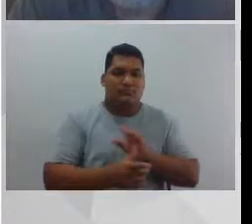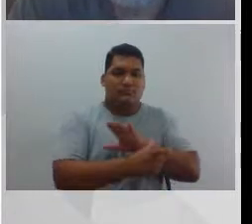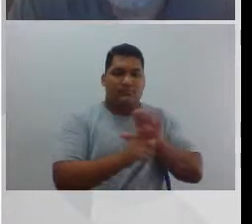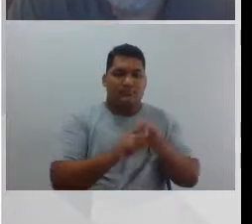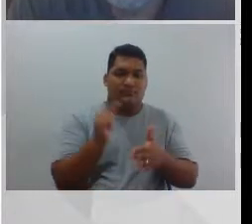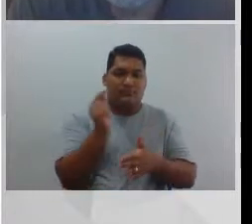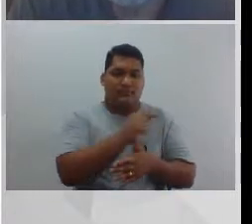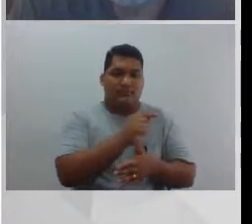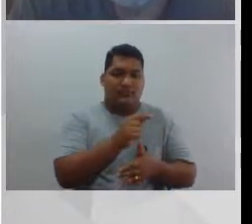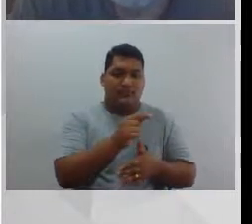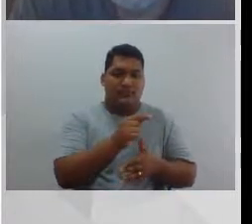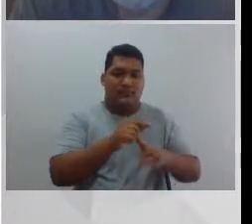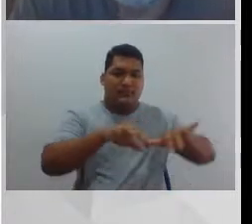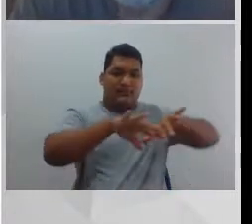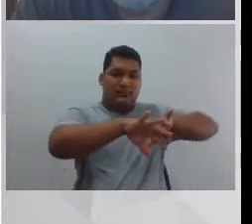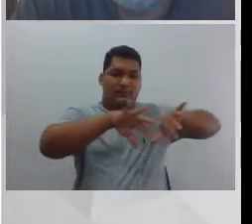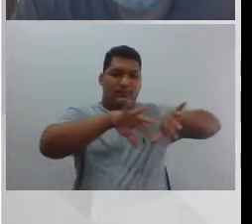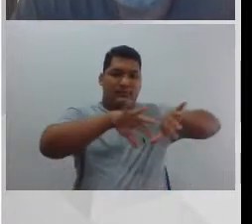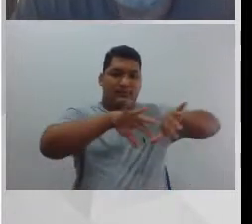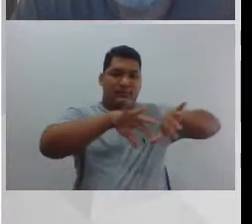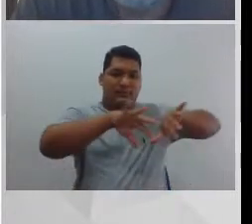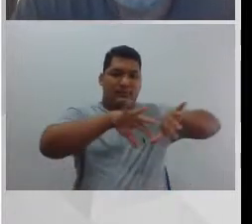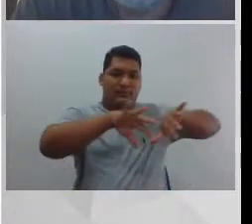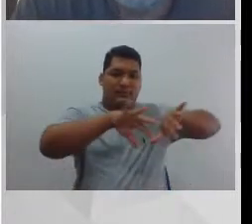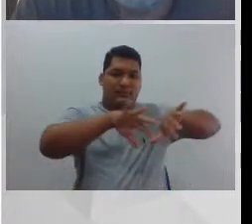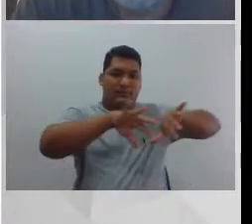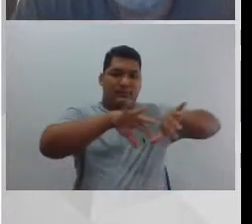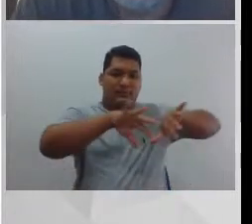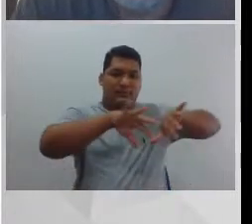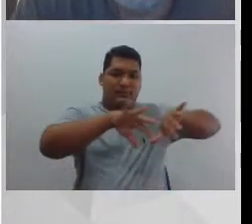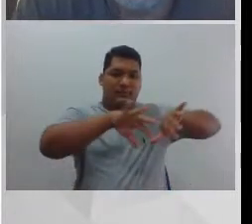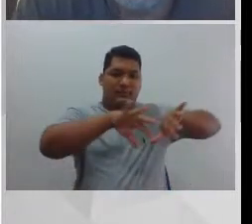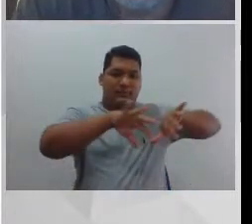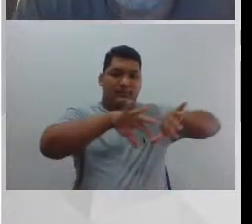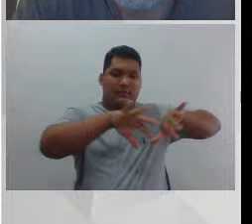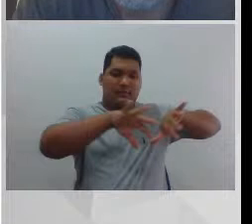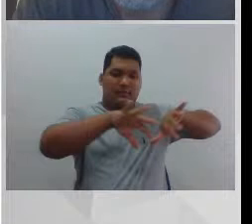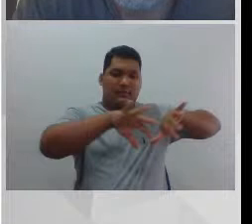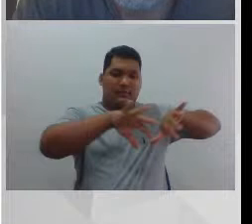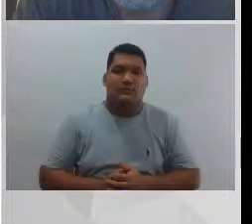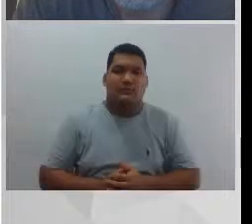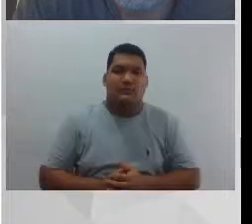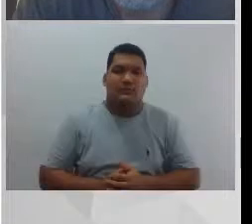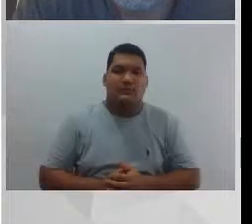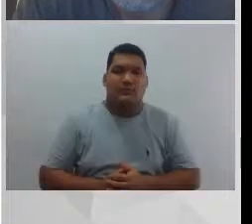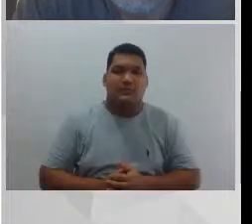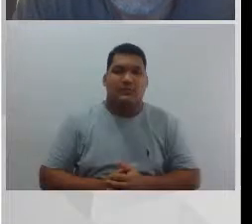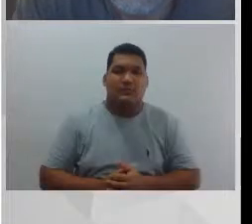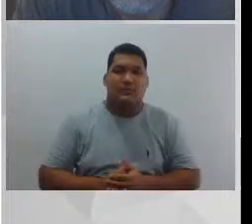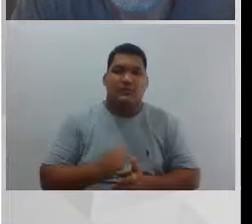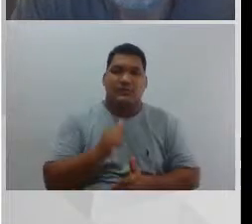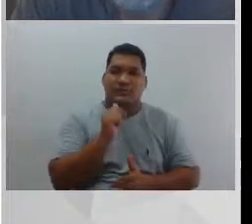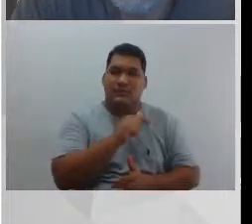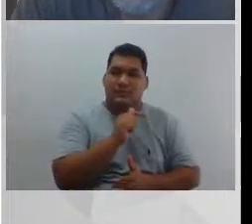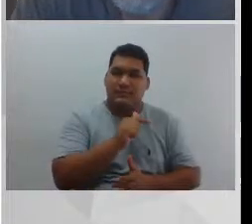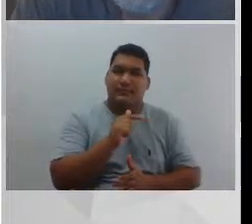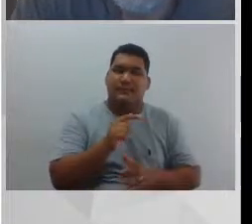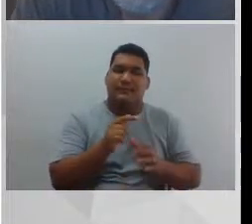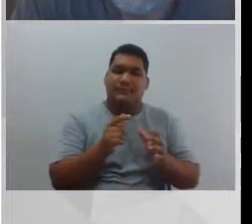separadas, eram tratadas como sub-ramos específicos da inteligência artificial, mas como todas